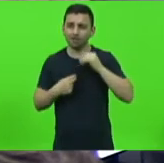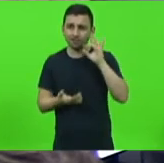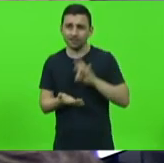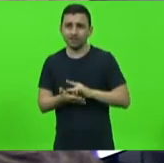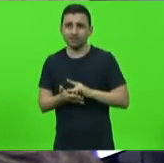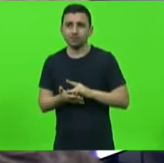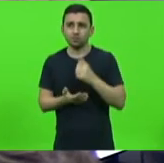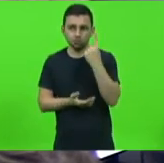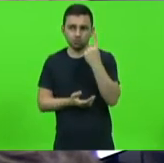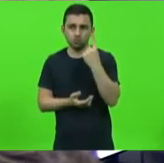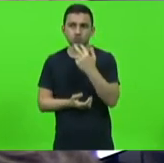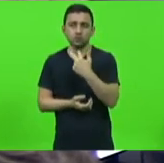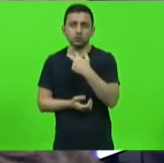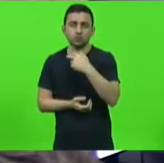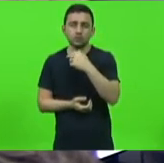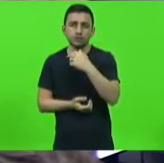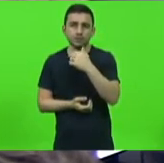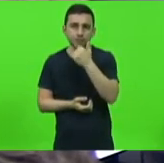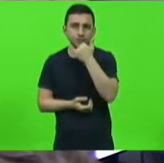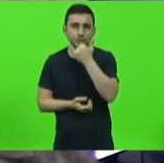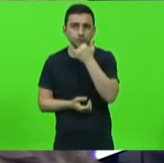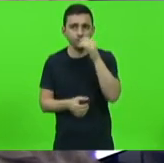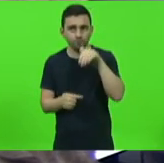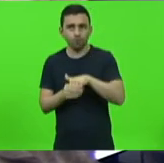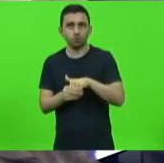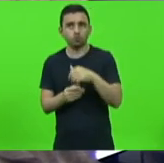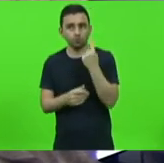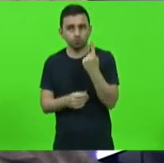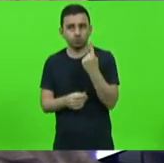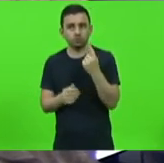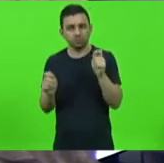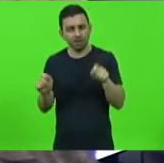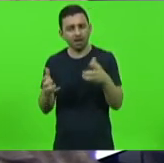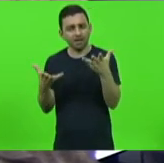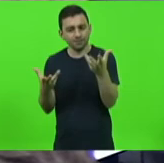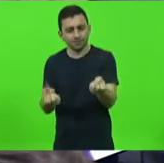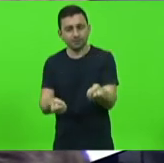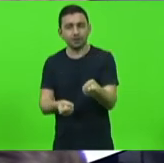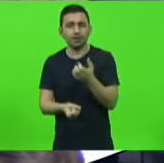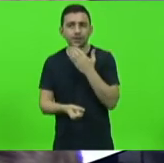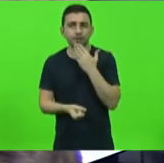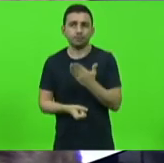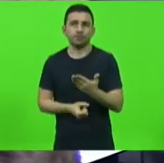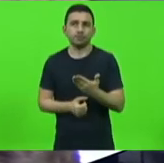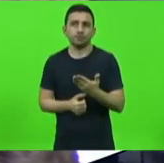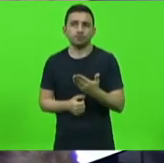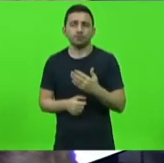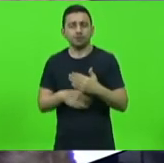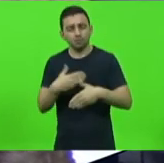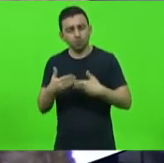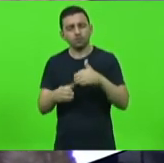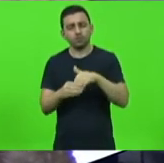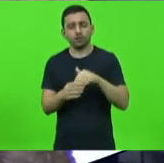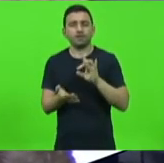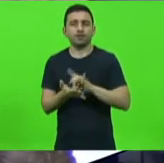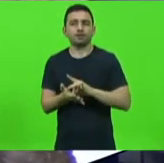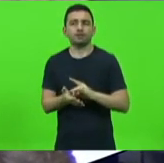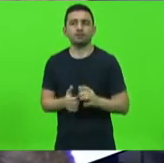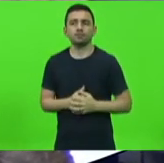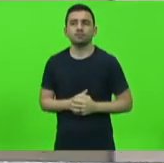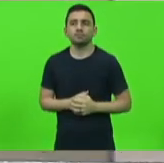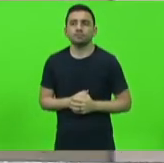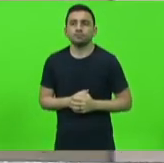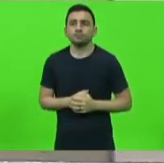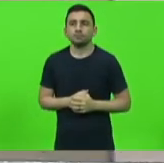1, desculpe, voto 1, para que a gente aceite o requerimento, para daí sim poder votar, de fato, o projeto. Informo Vossa Excelência que